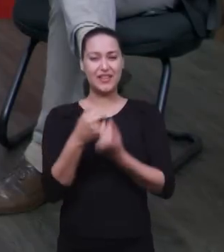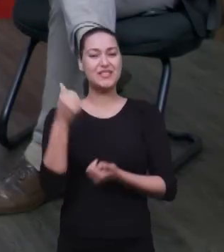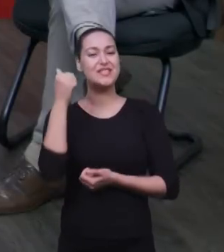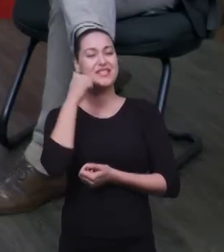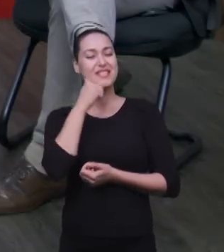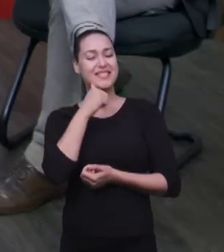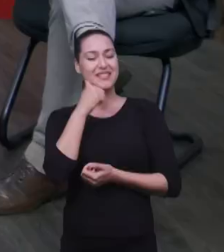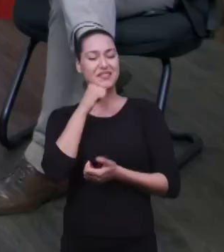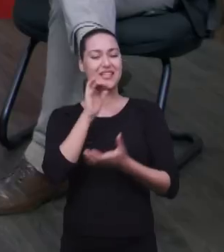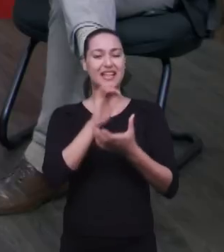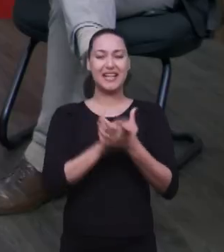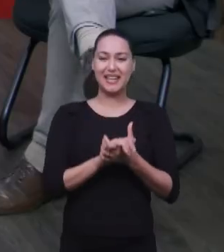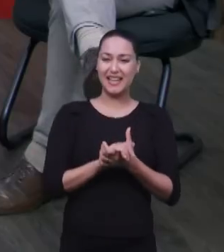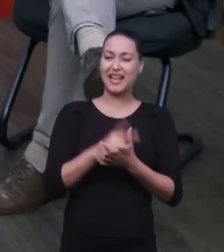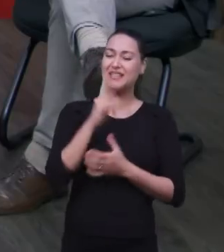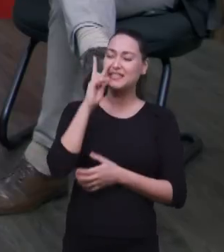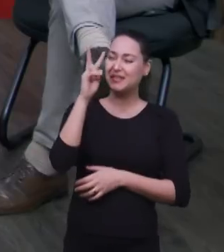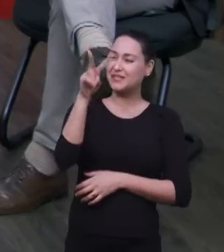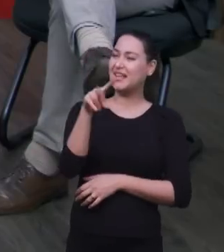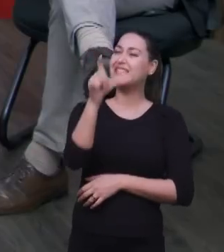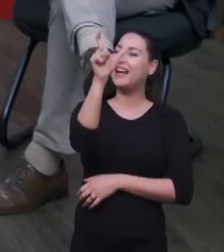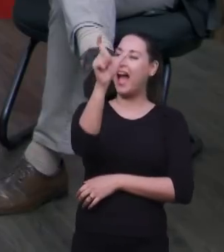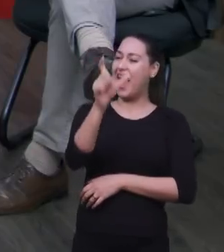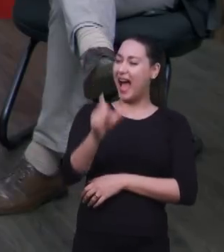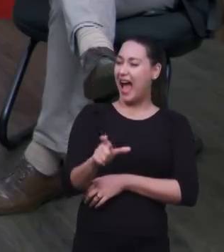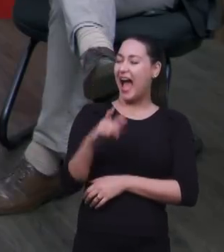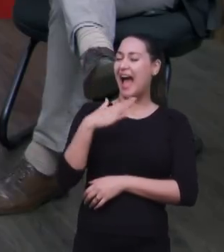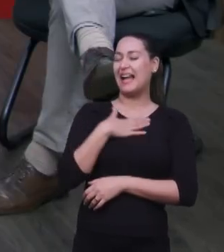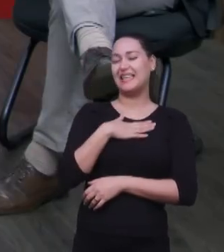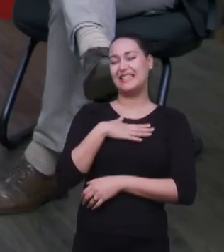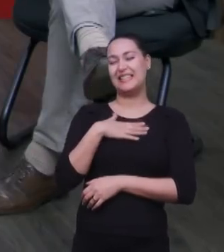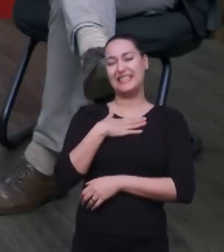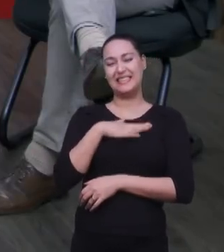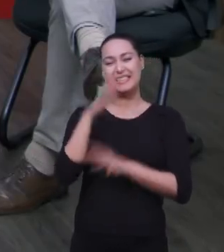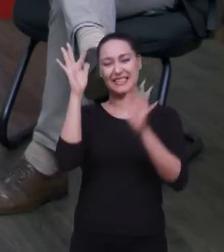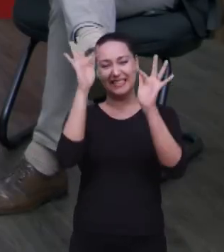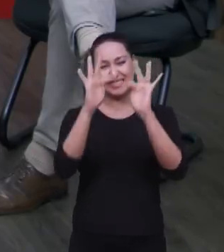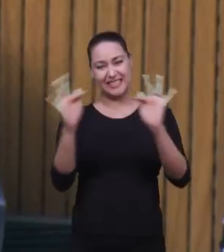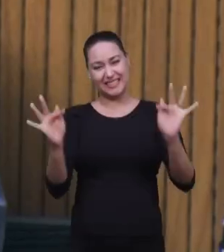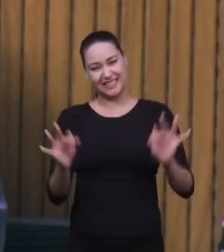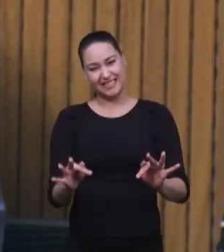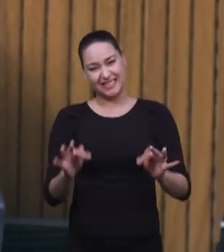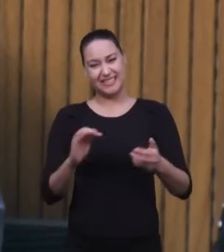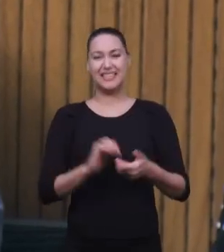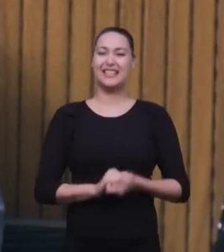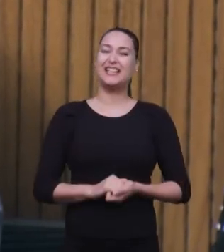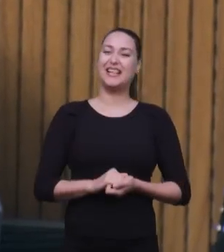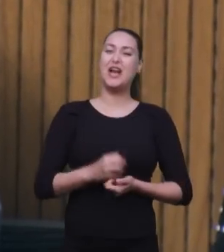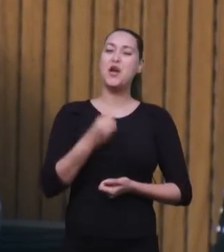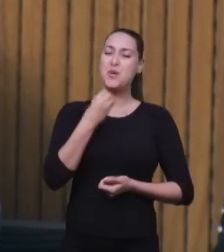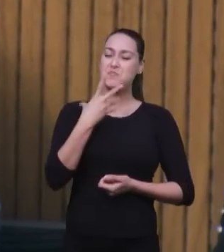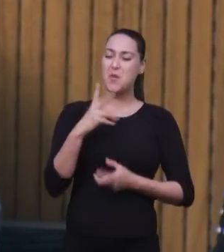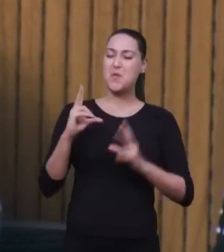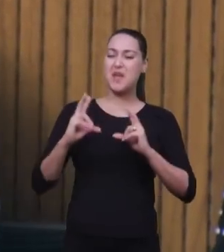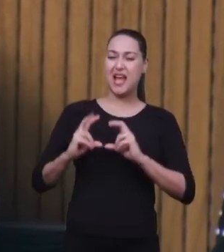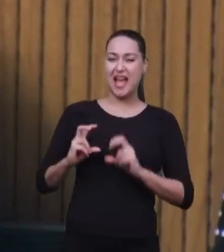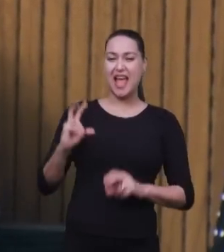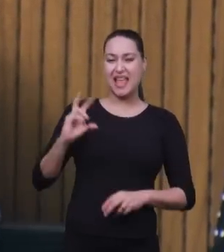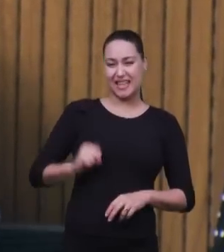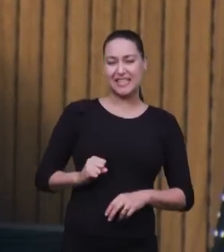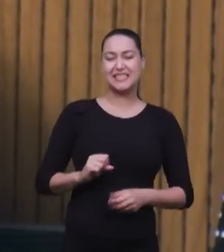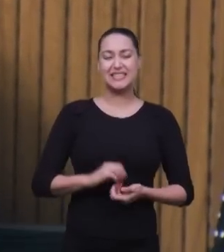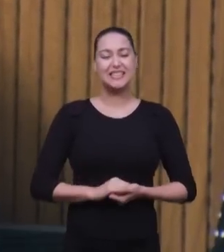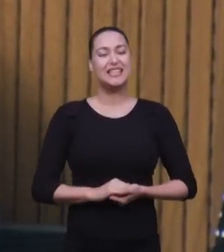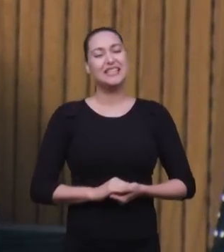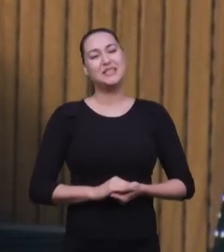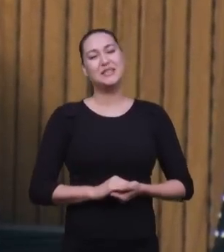senhoras e tudo mais, estava sempre conosco lá. Estou vendo a Marisa aqui, estou ficando muito feliz com isso. Parabéns, é uma boa herança, né, Gilson? Uma boa herança. É uma